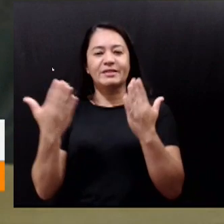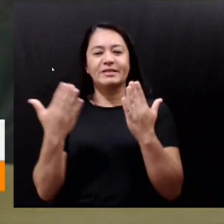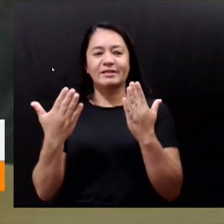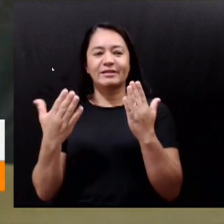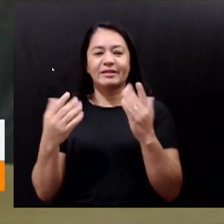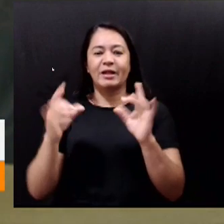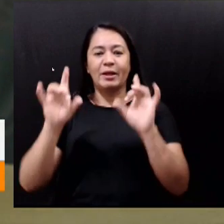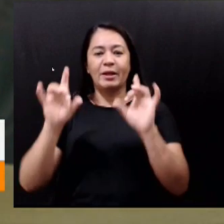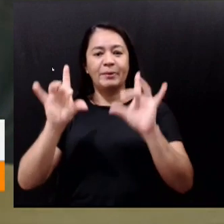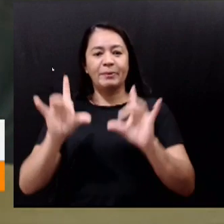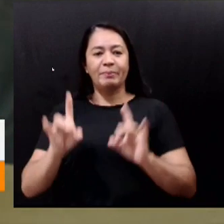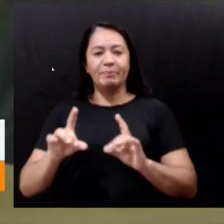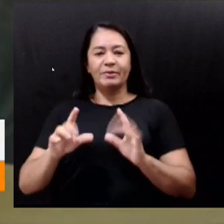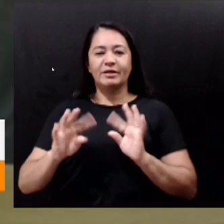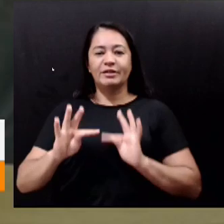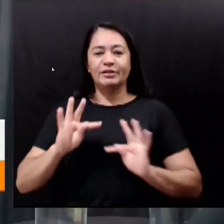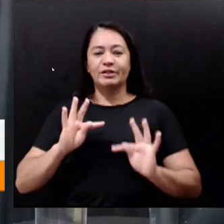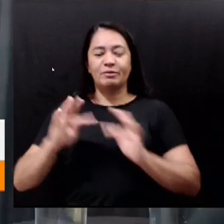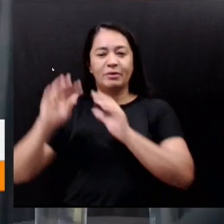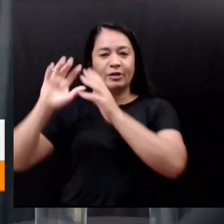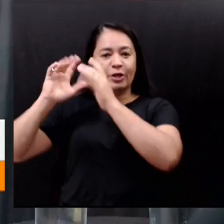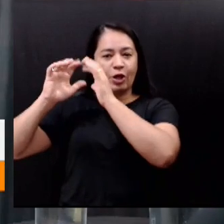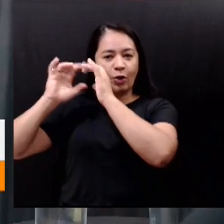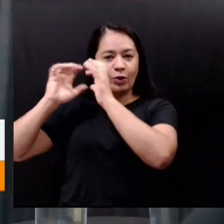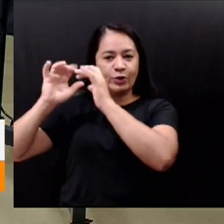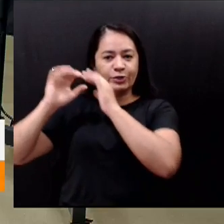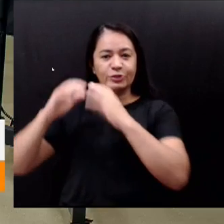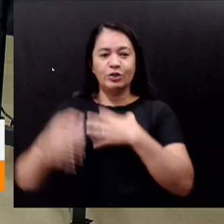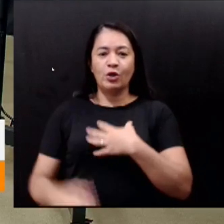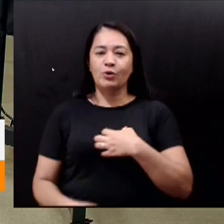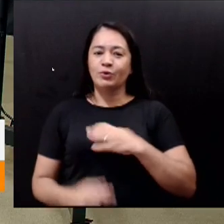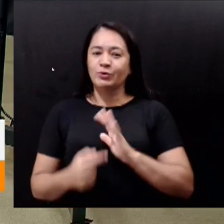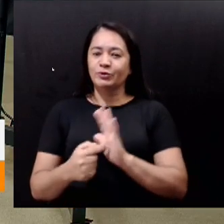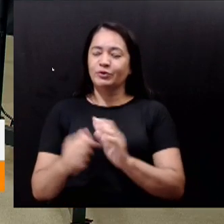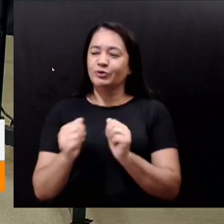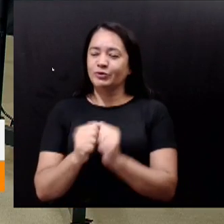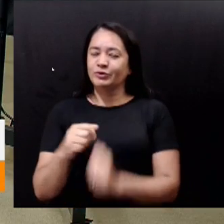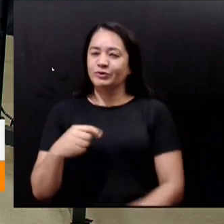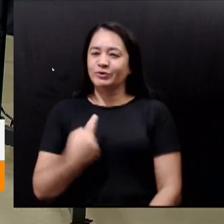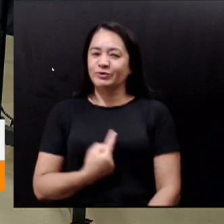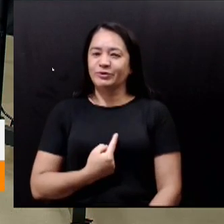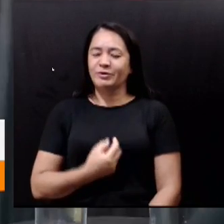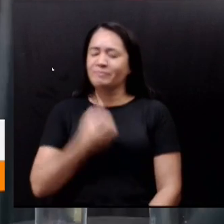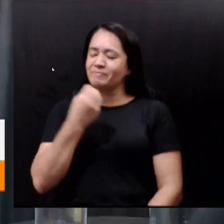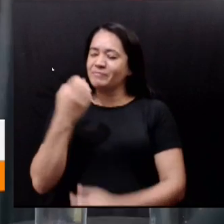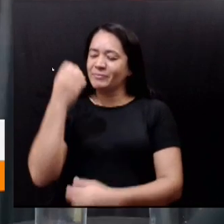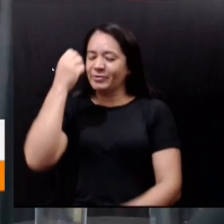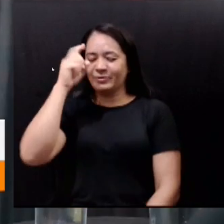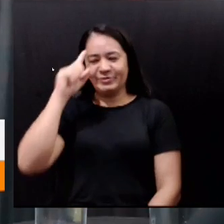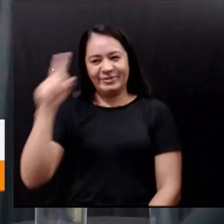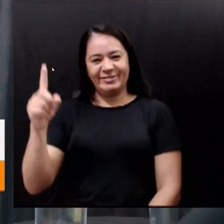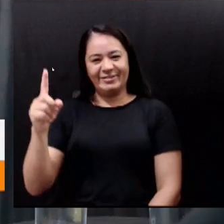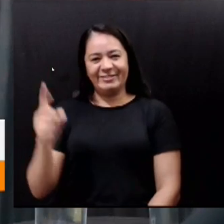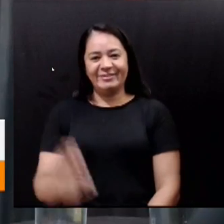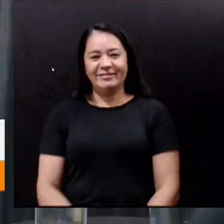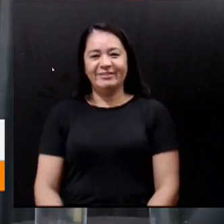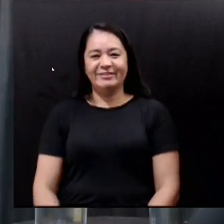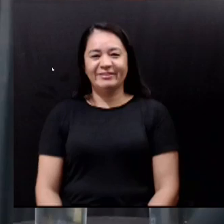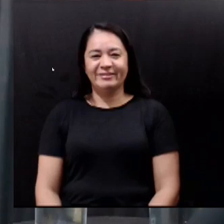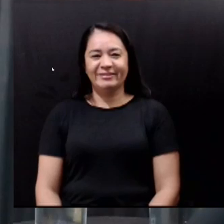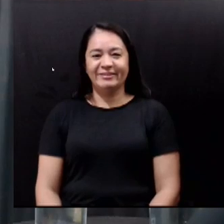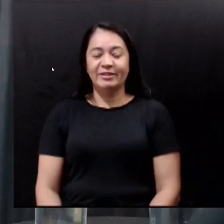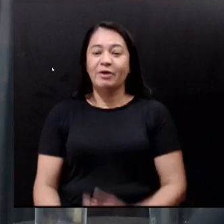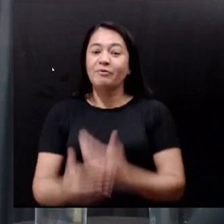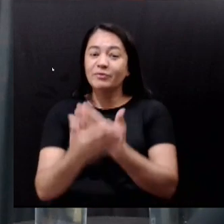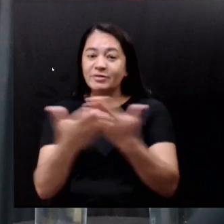terapia cognitivo-comportamental, está com a gente aqui no estúdio. Muito bom dia, seja bem-vinda. Bom dia, Rúbia. Bom dia, pessoal que está acompanhando a gente aí do